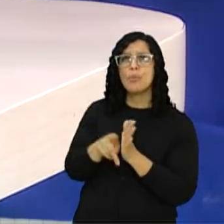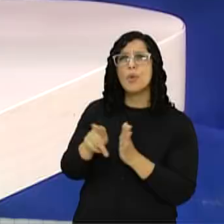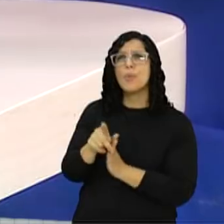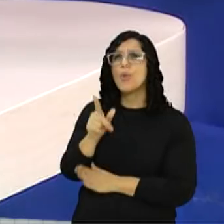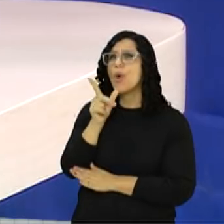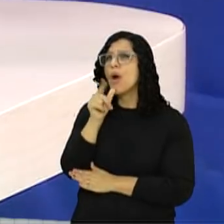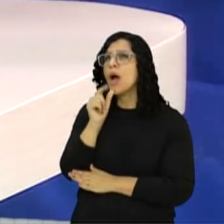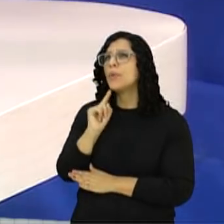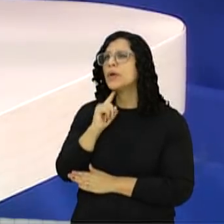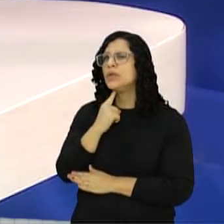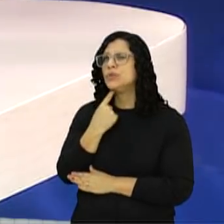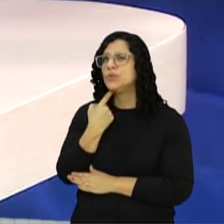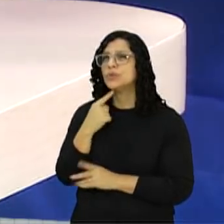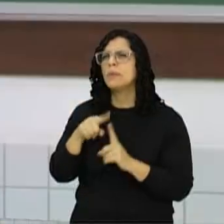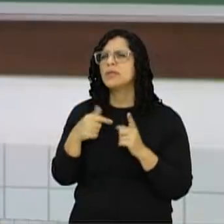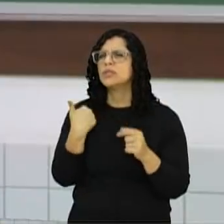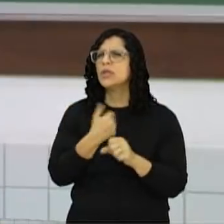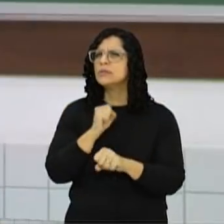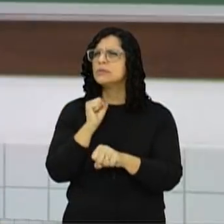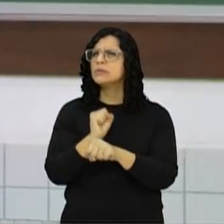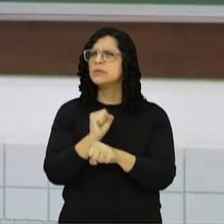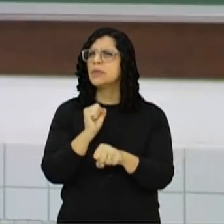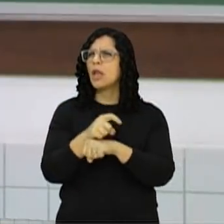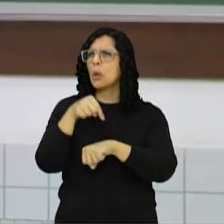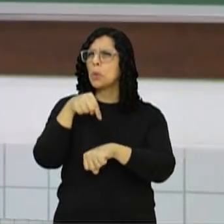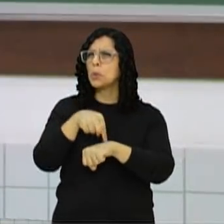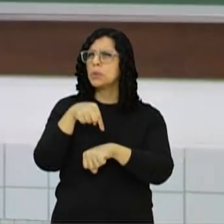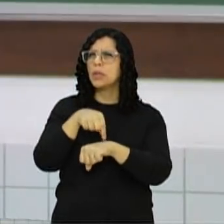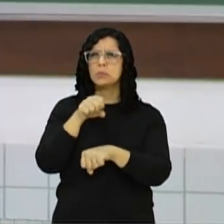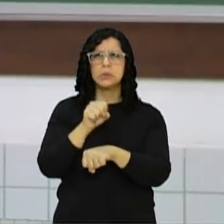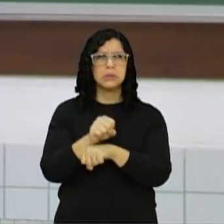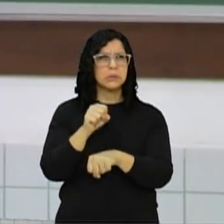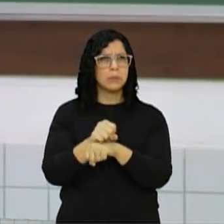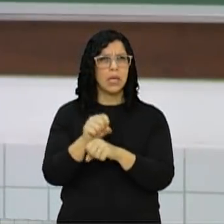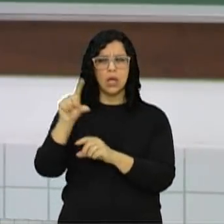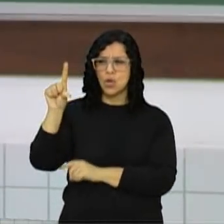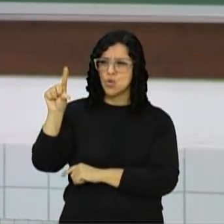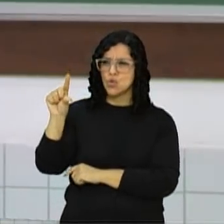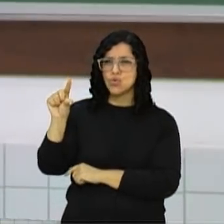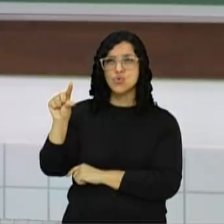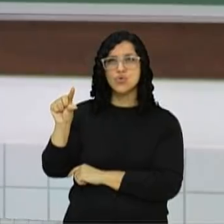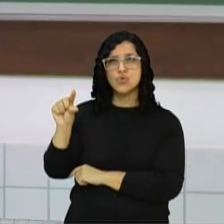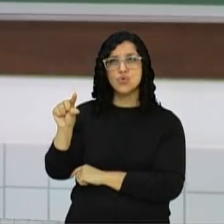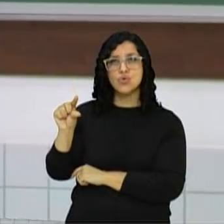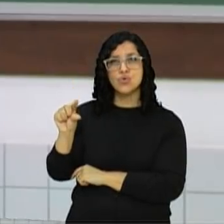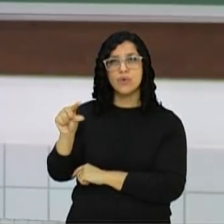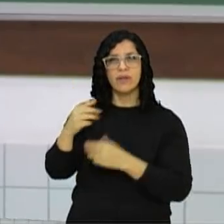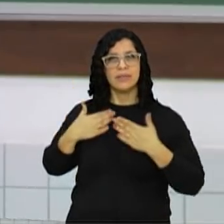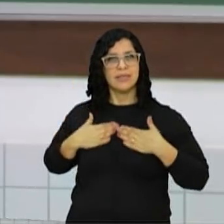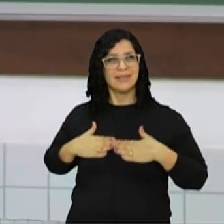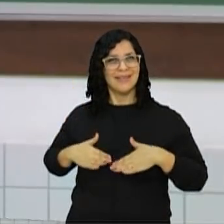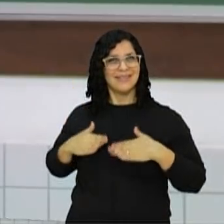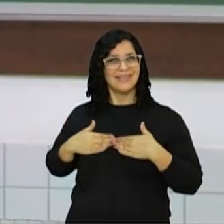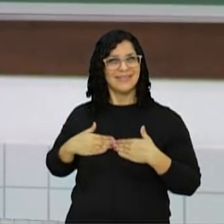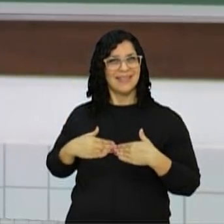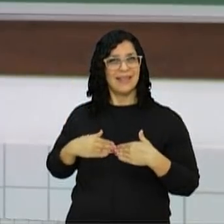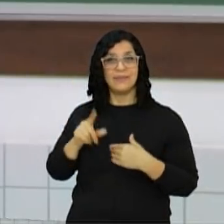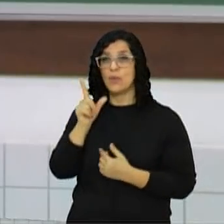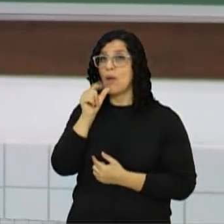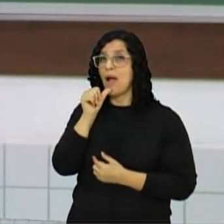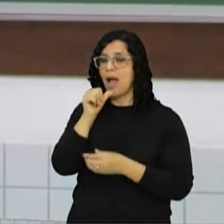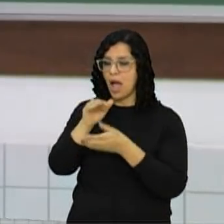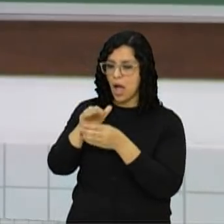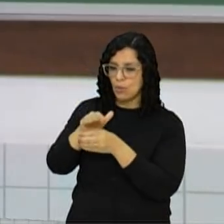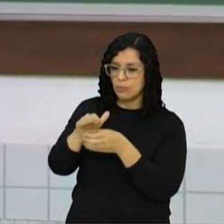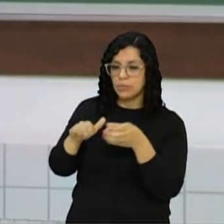coisa só. Mas se a gente deixar um pouco esse nosso experimento aqui descansando, em